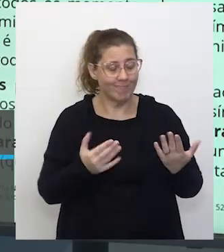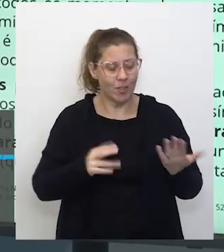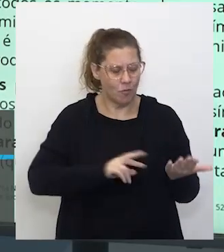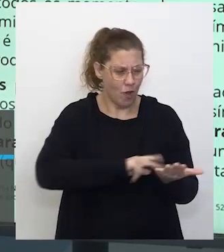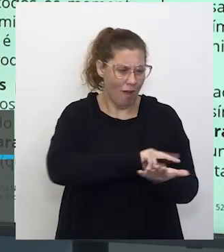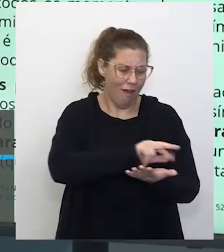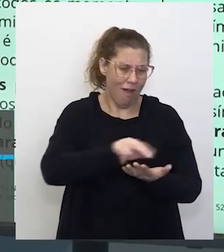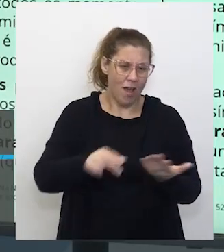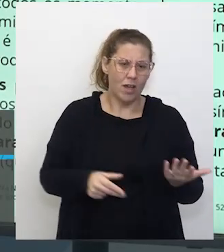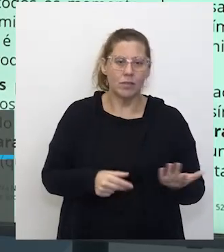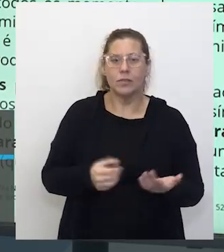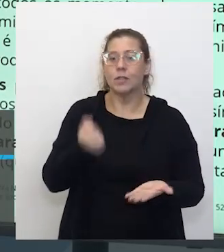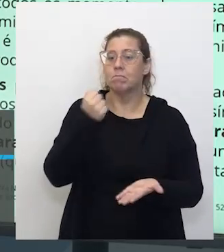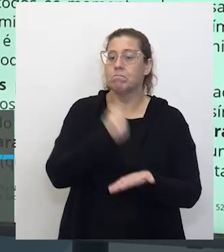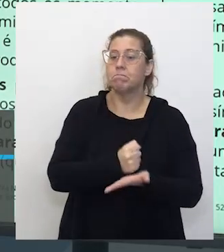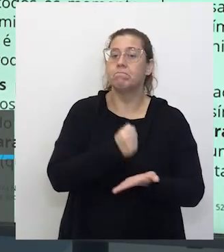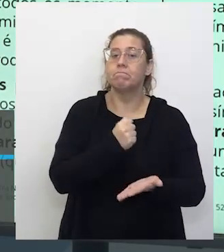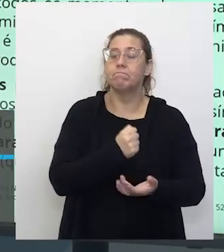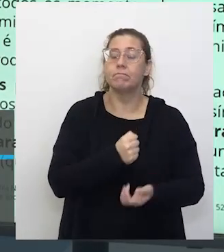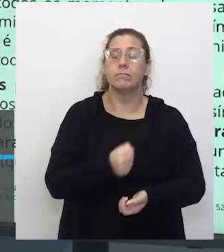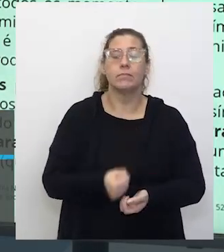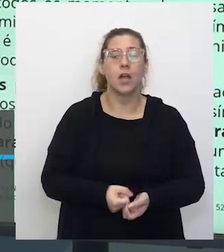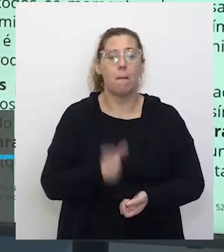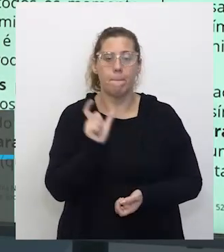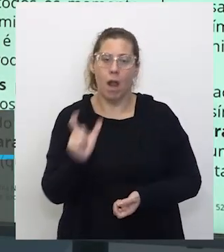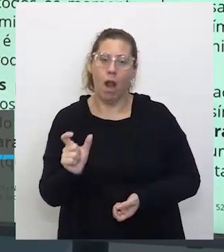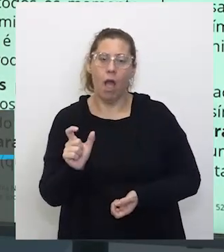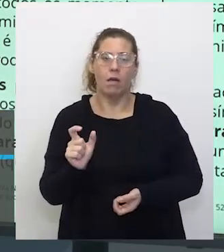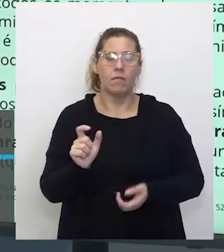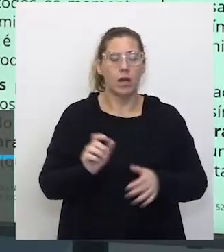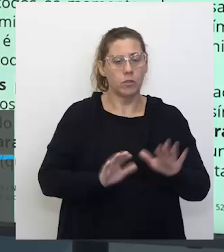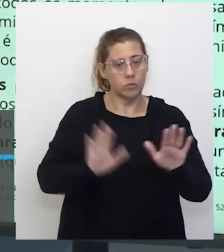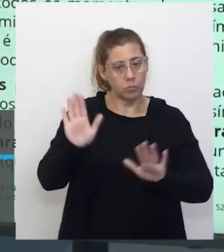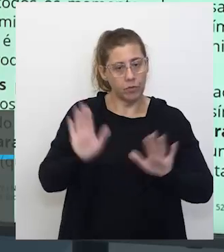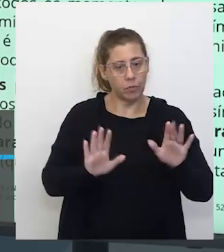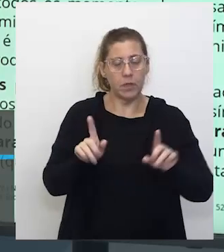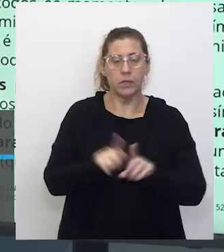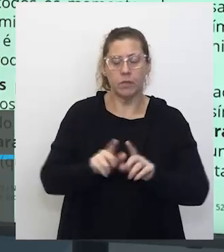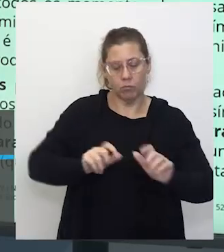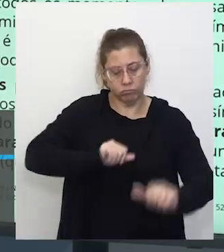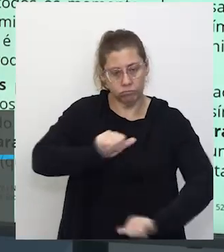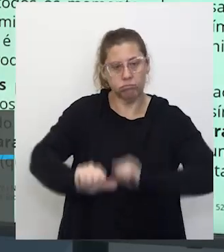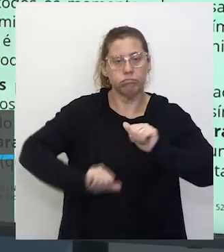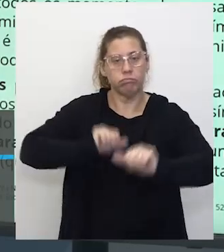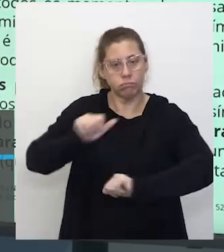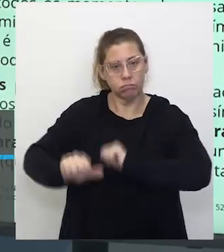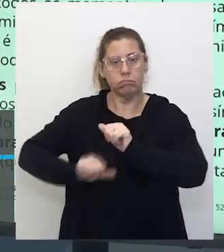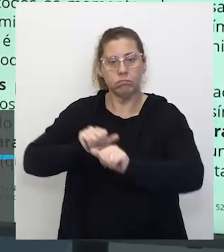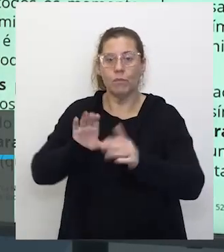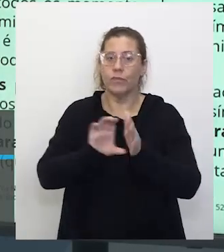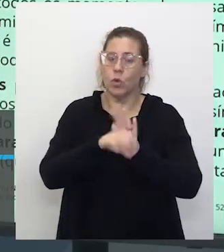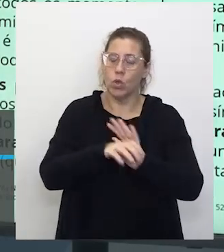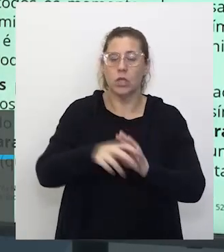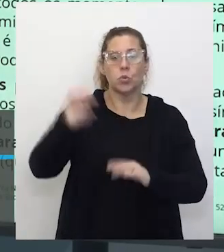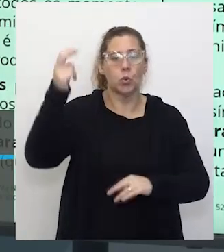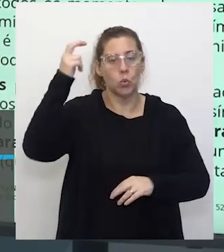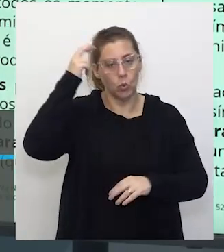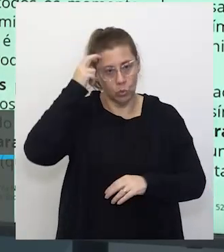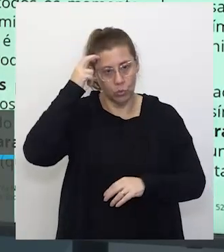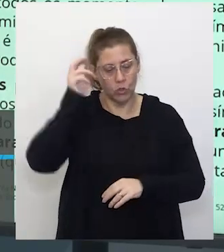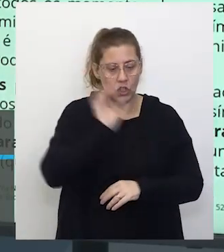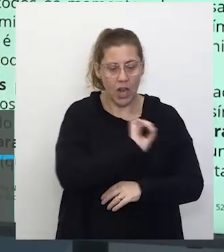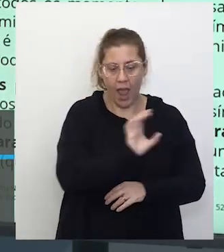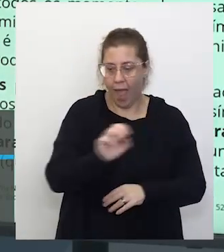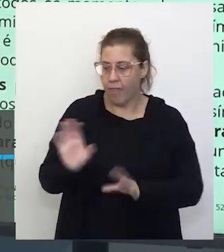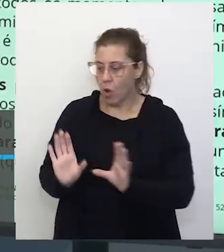dimensão simbólica da palavra escrita, dos gestos, que vai se modificando a partir do contexto cultural de cada